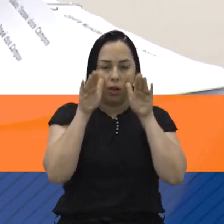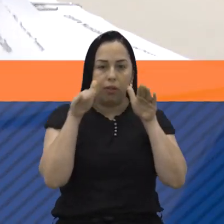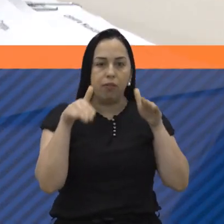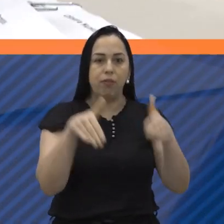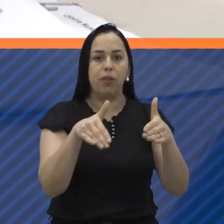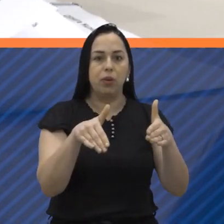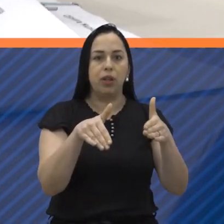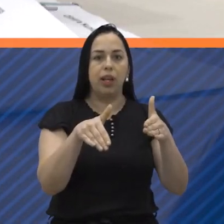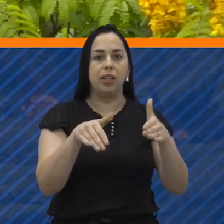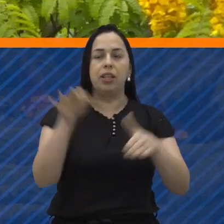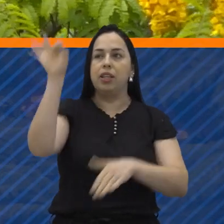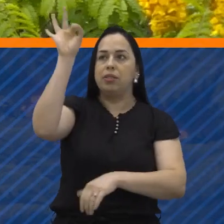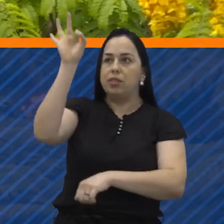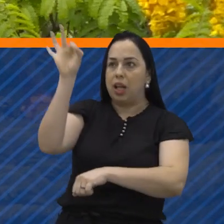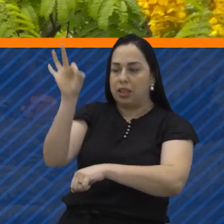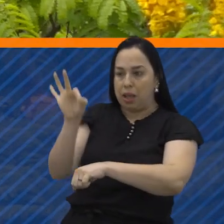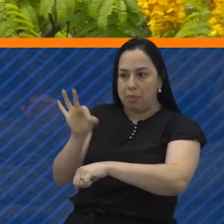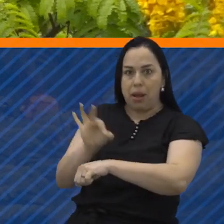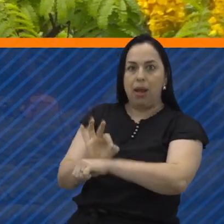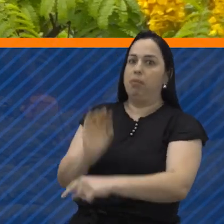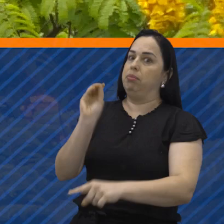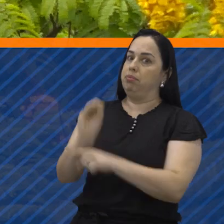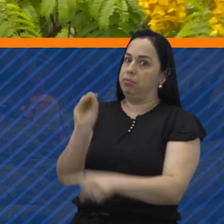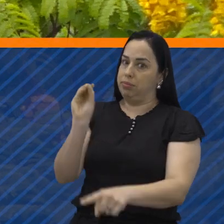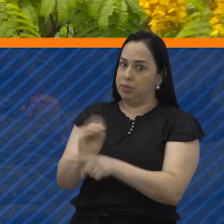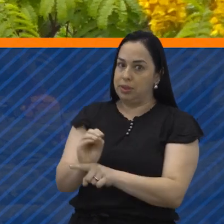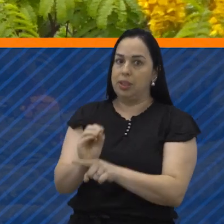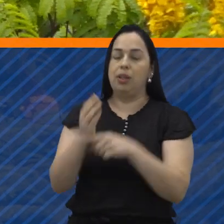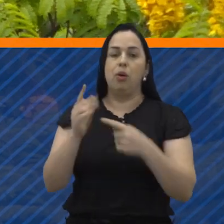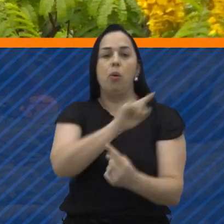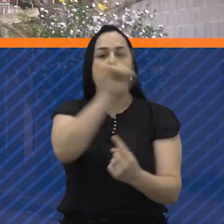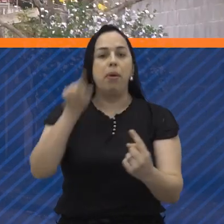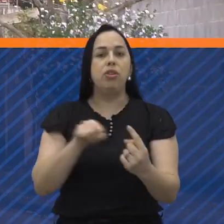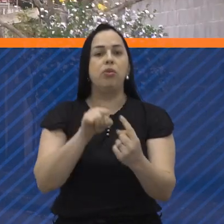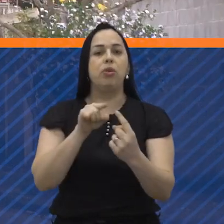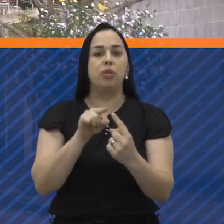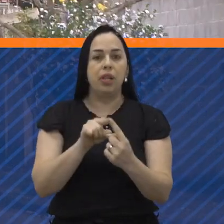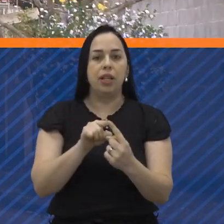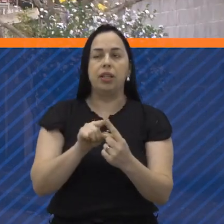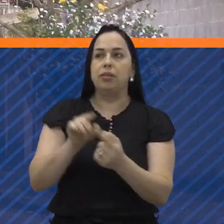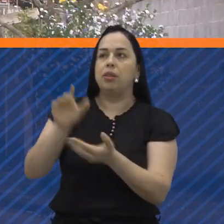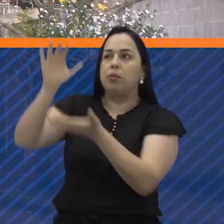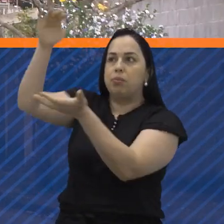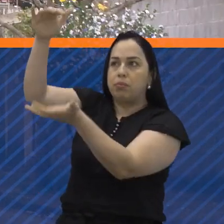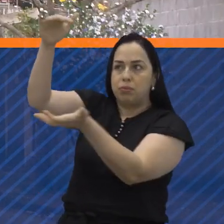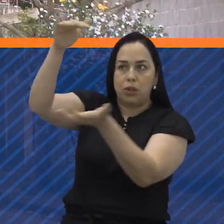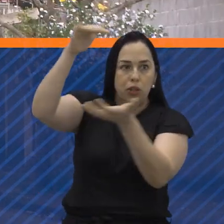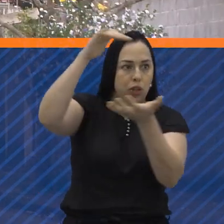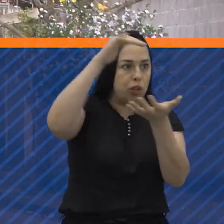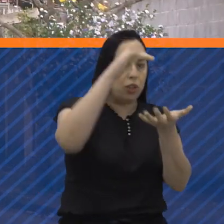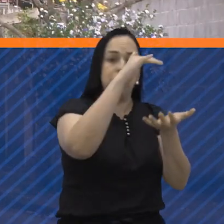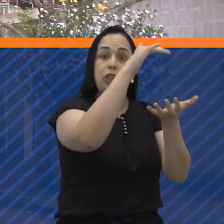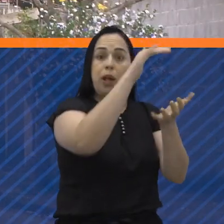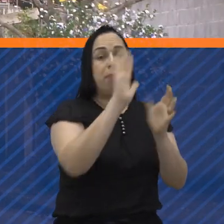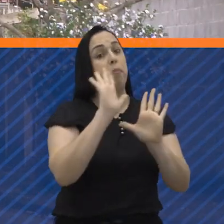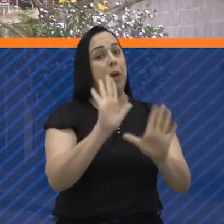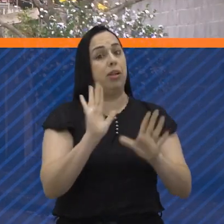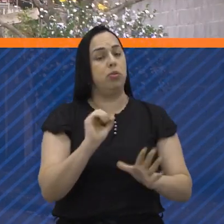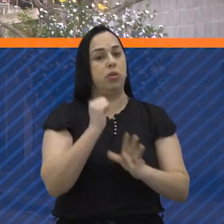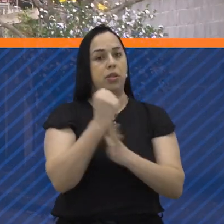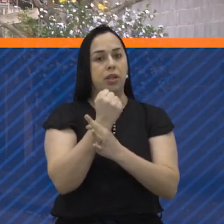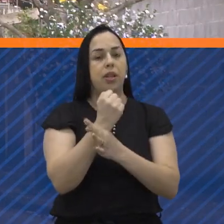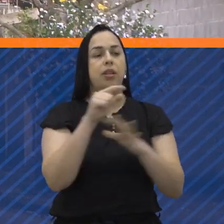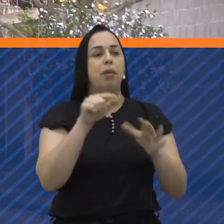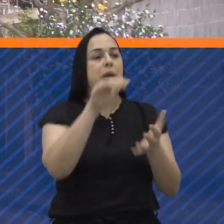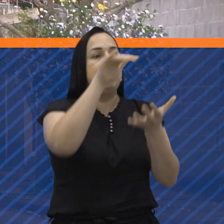uma matéria voltada para a proteção de abelhas silvestres nativas em São José. A meta é fazer a retirada segura de colmeias em áreas